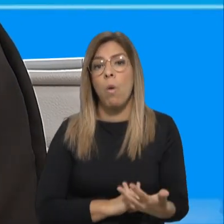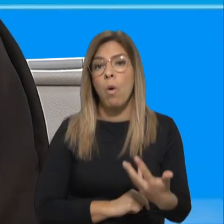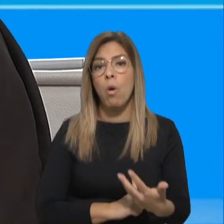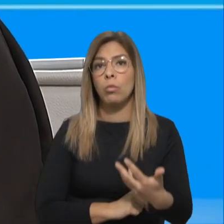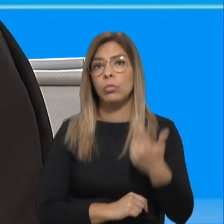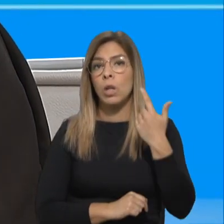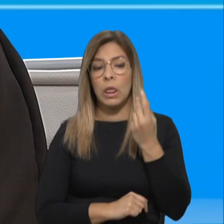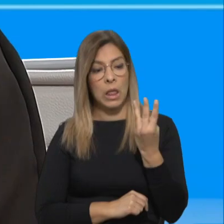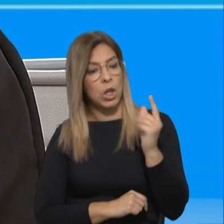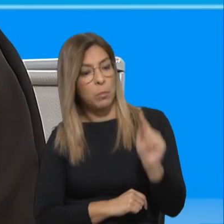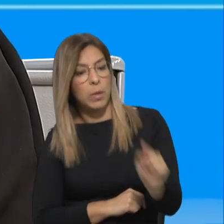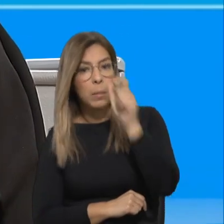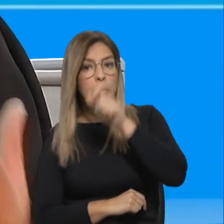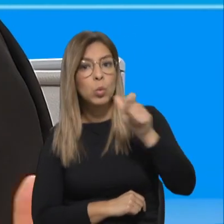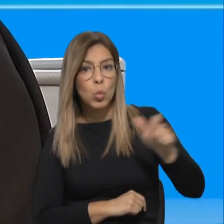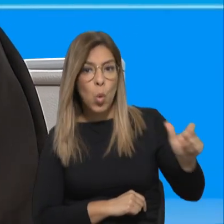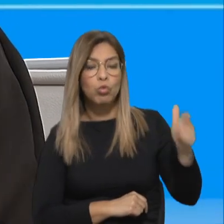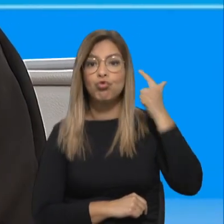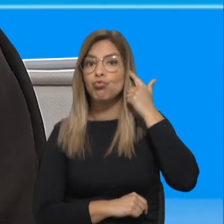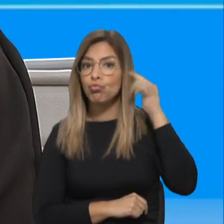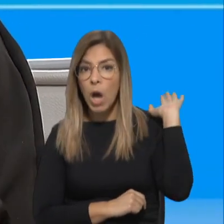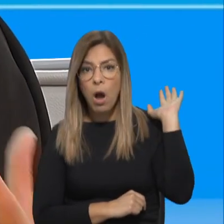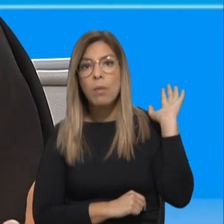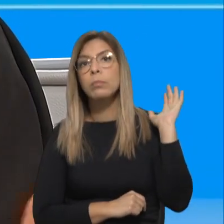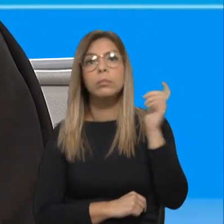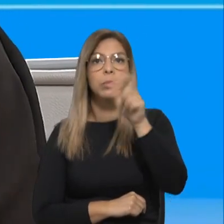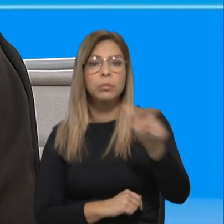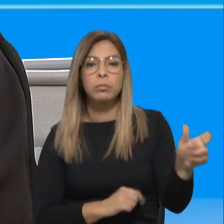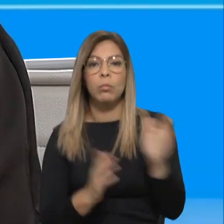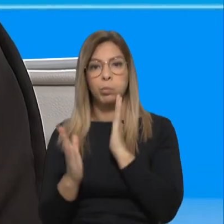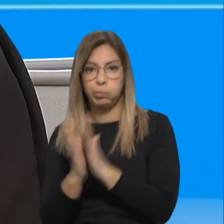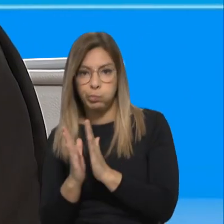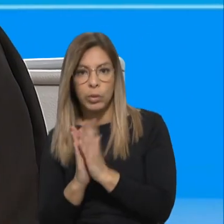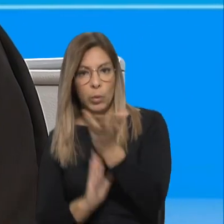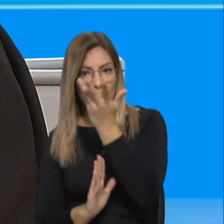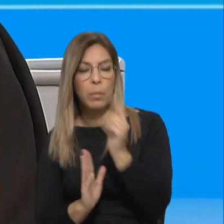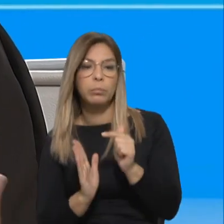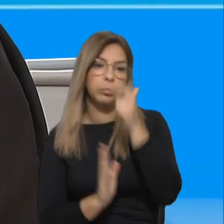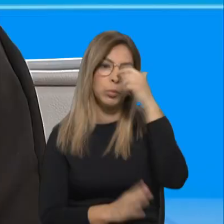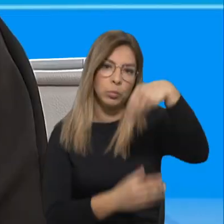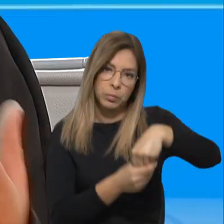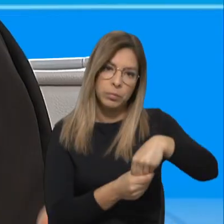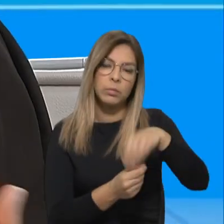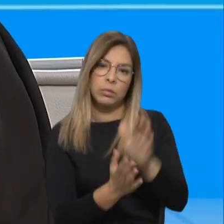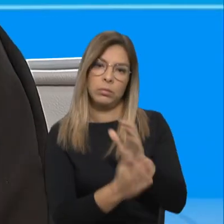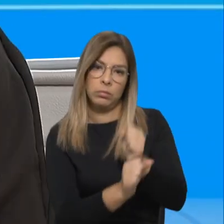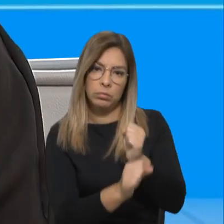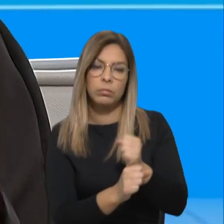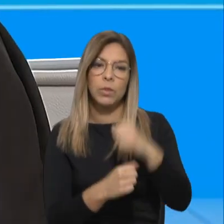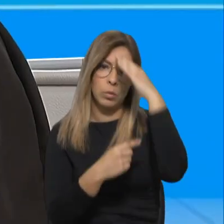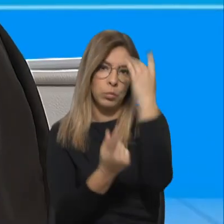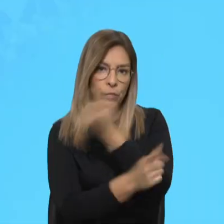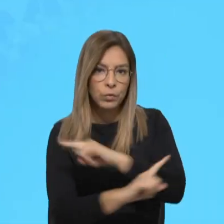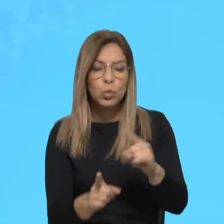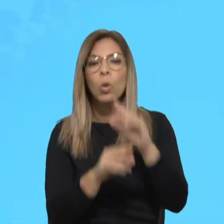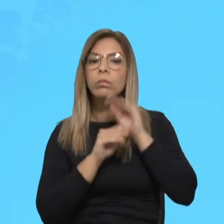as 3.000 pessoas. E quando eu digo pessoas, estou a falar de clero, estou a falar de leigos que trabalham na igreja, catequistas, professores de educação